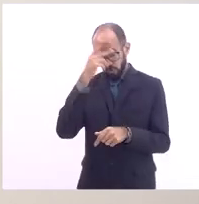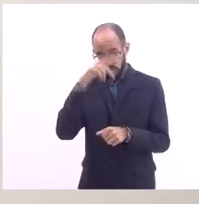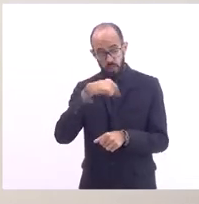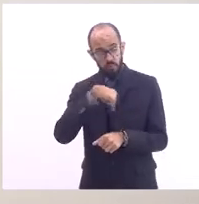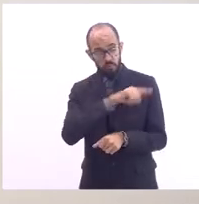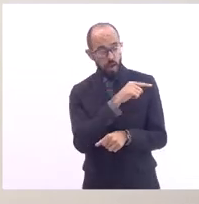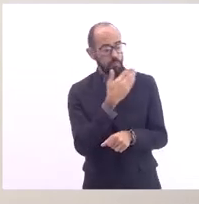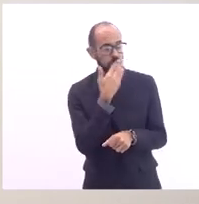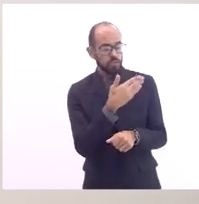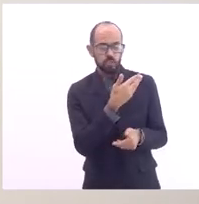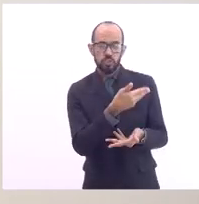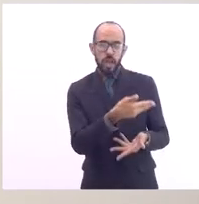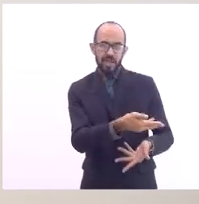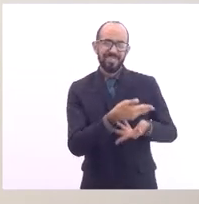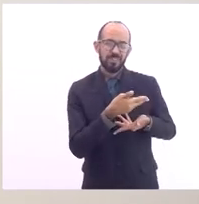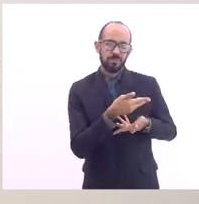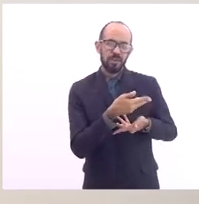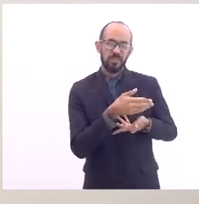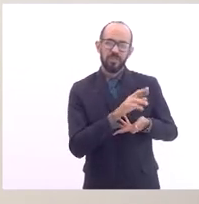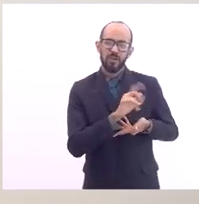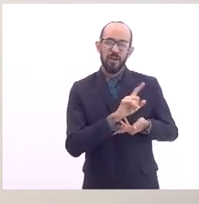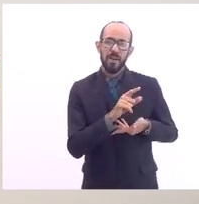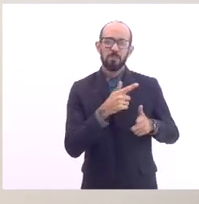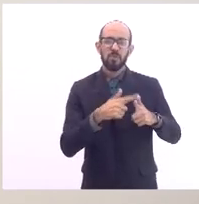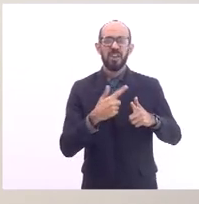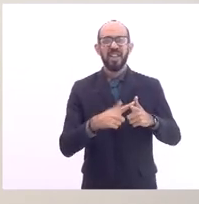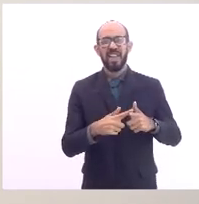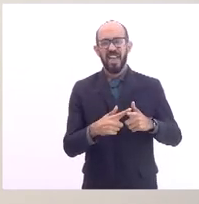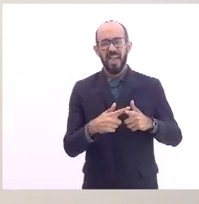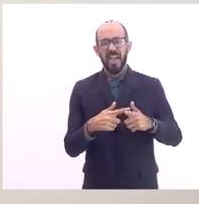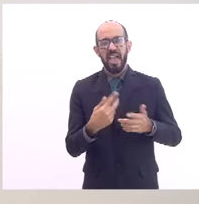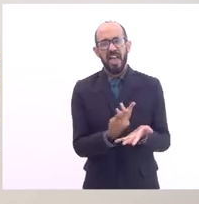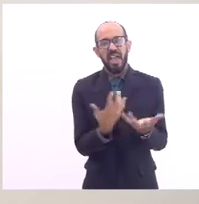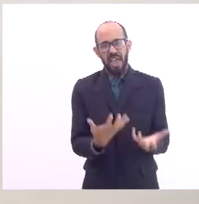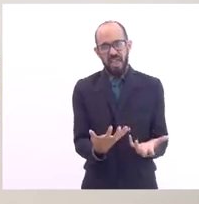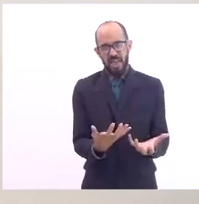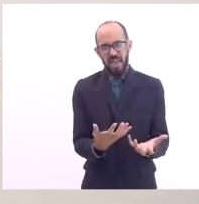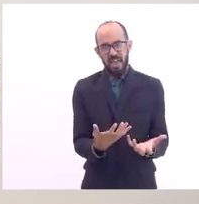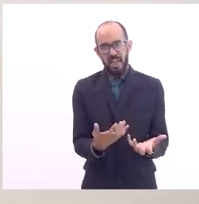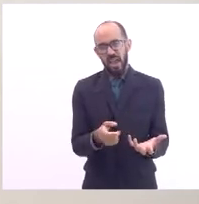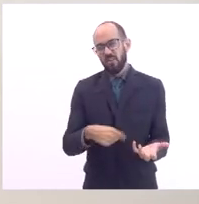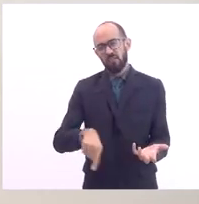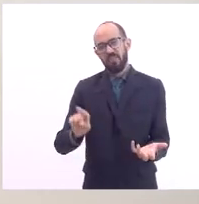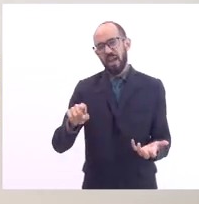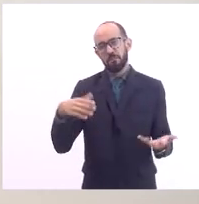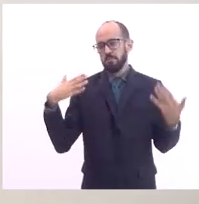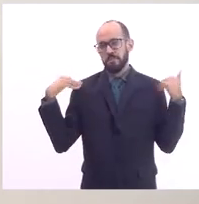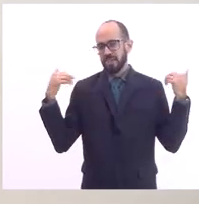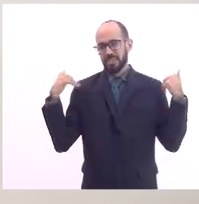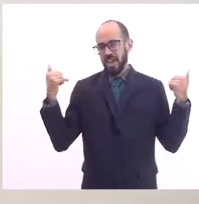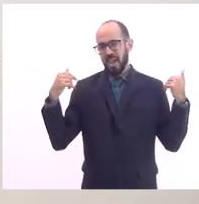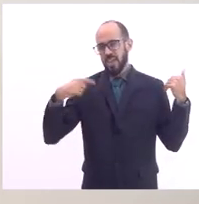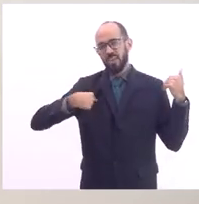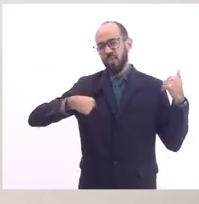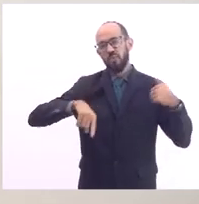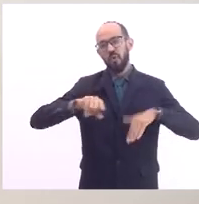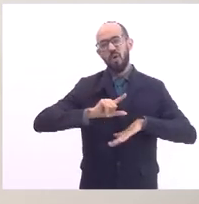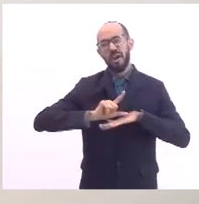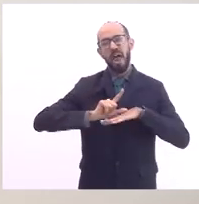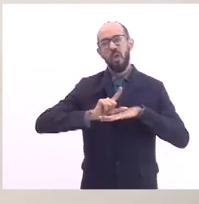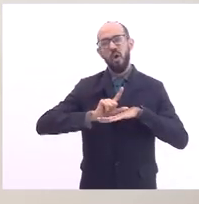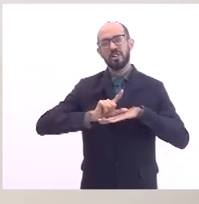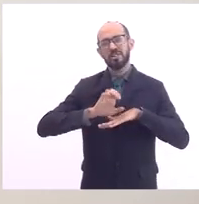atendimento não buscam porque querem buscar, buscam porque efetivamente o problema aconteceu. Ninguém vai lá passear, né? Eu não vou até a loja da Enel